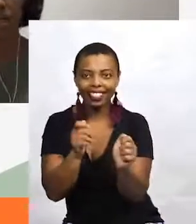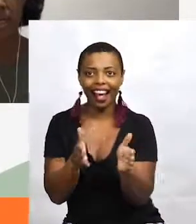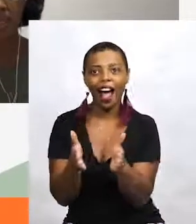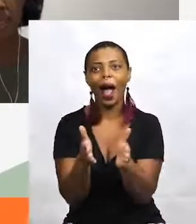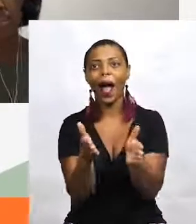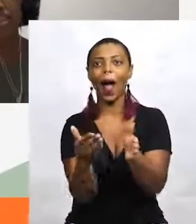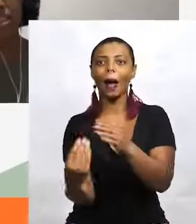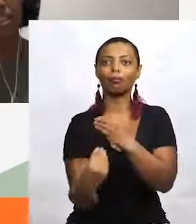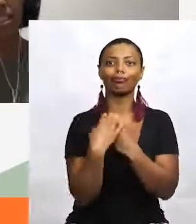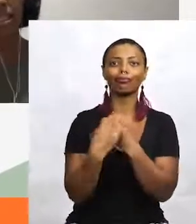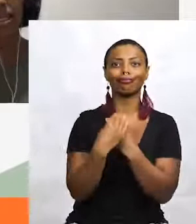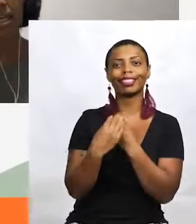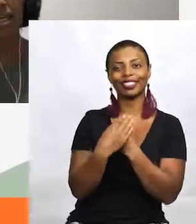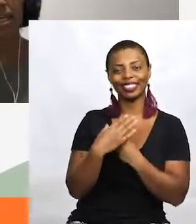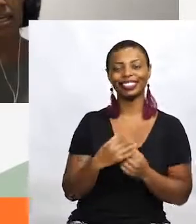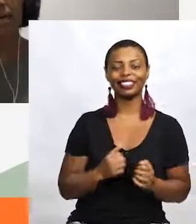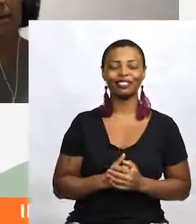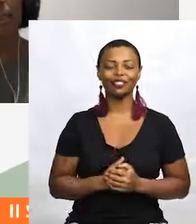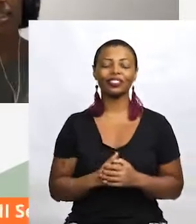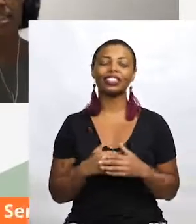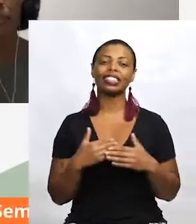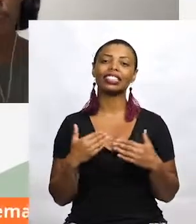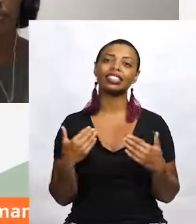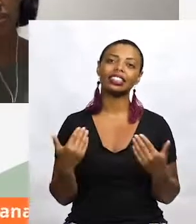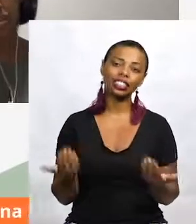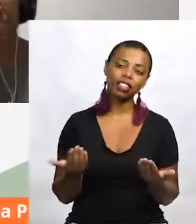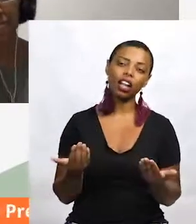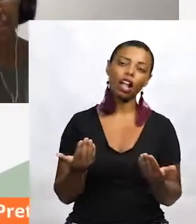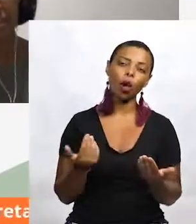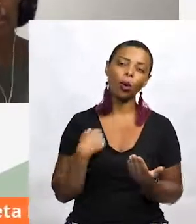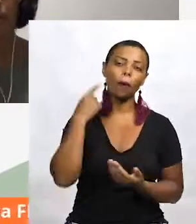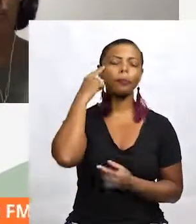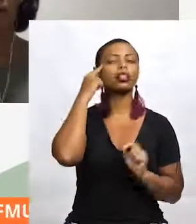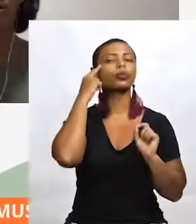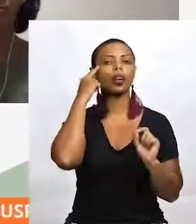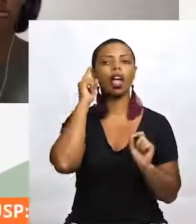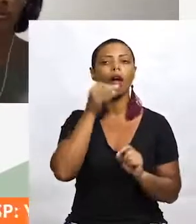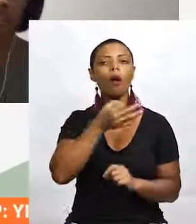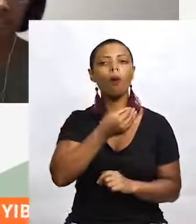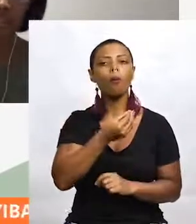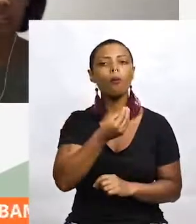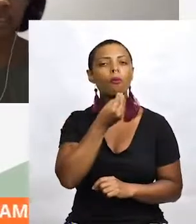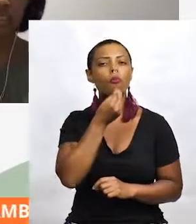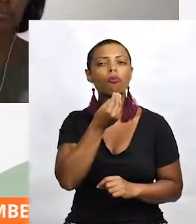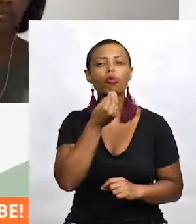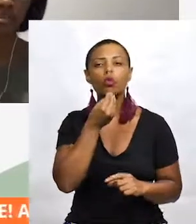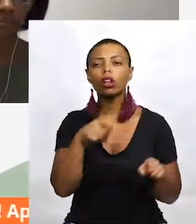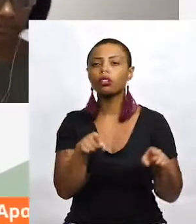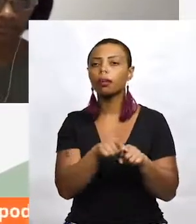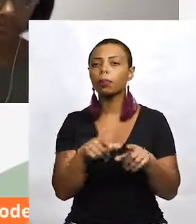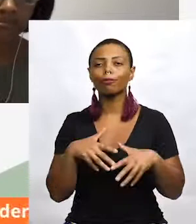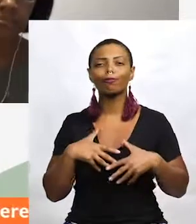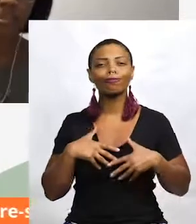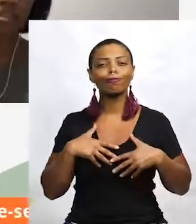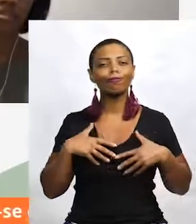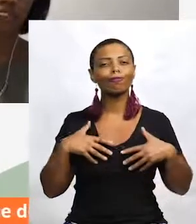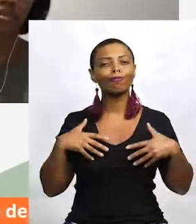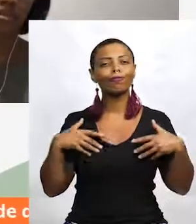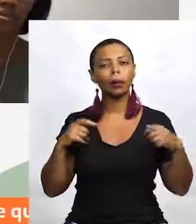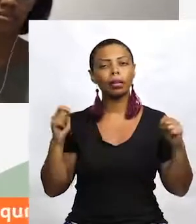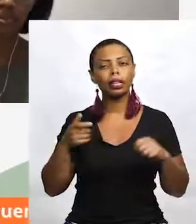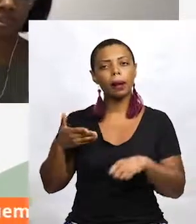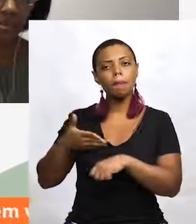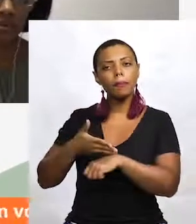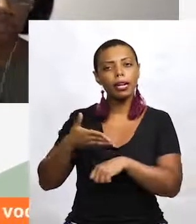Então, eu penso assim que é uma grande oportunidade e é uma honra muito grande estar aqui participando